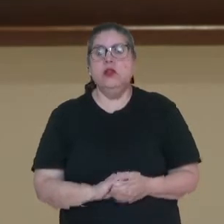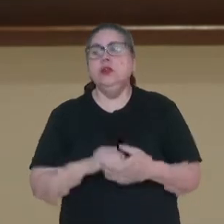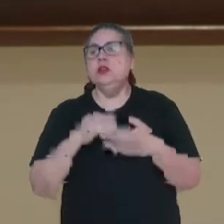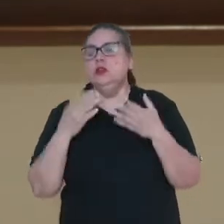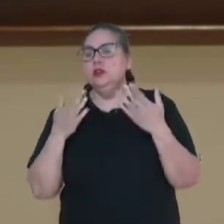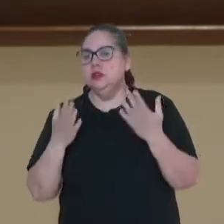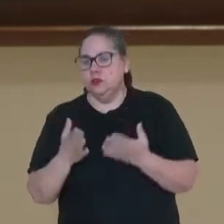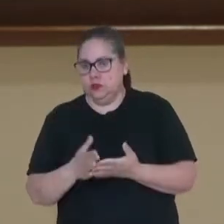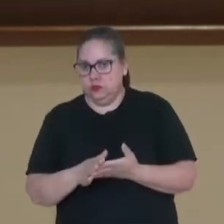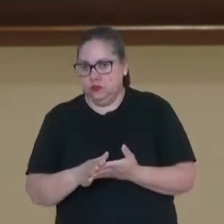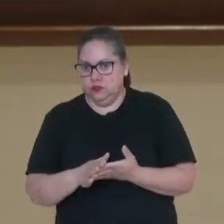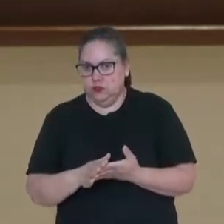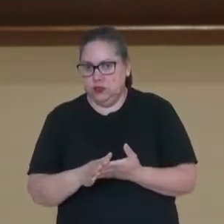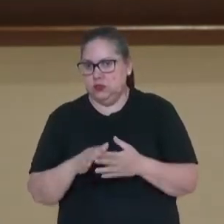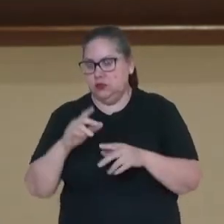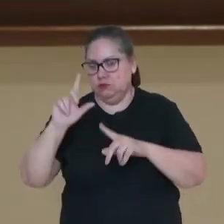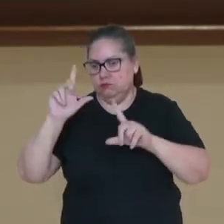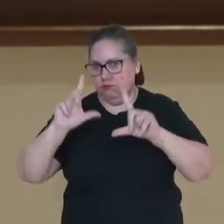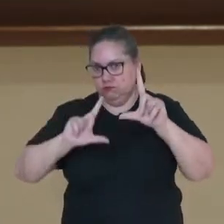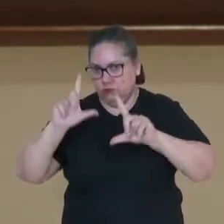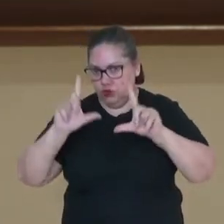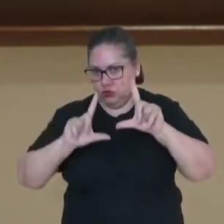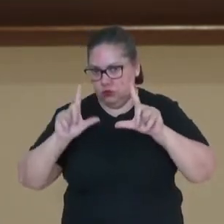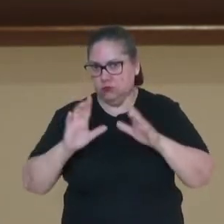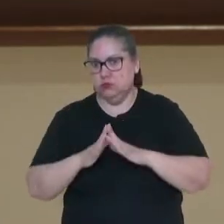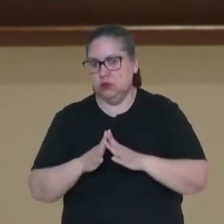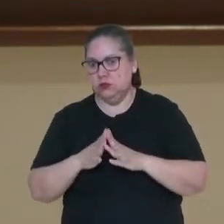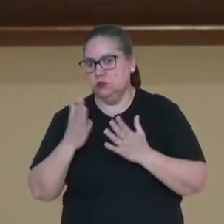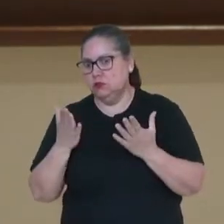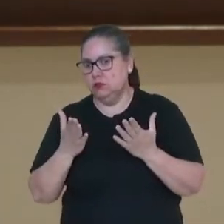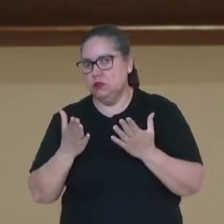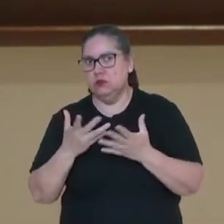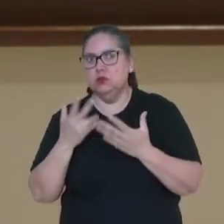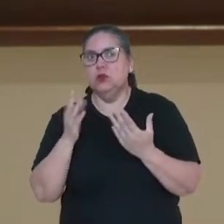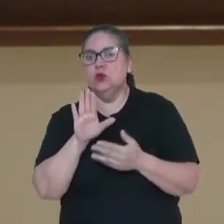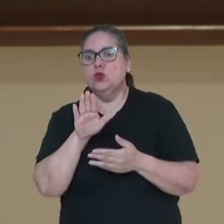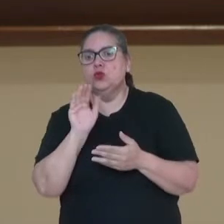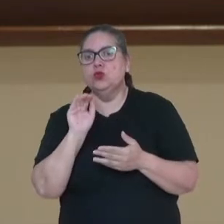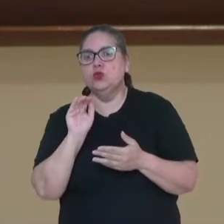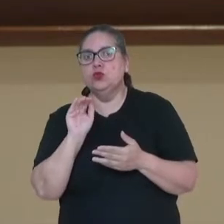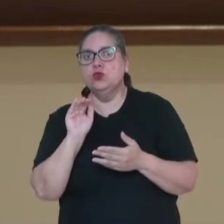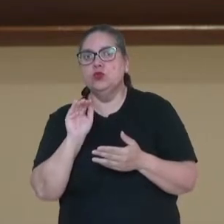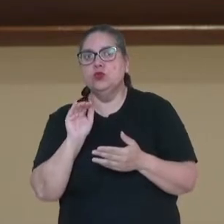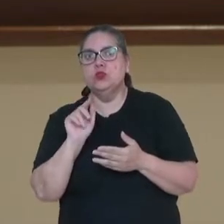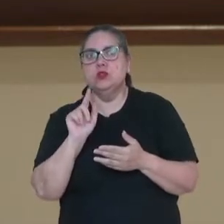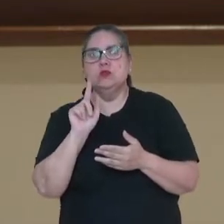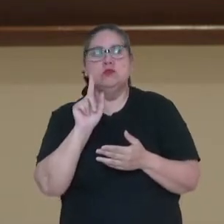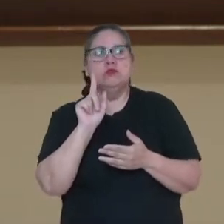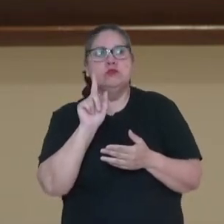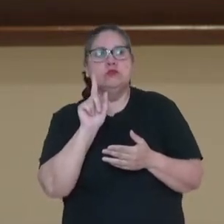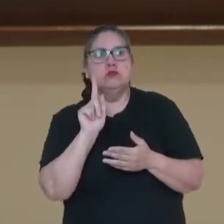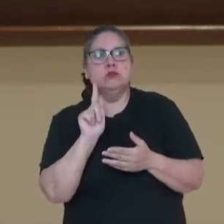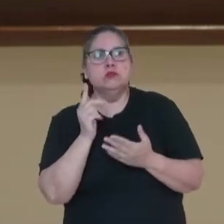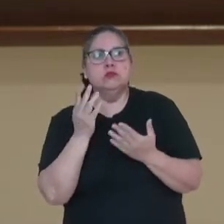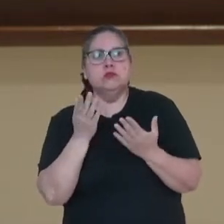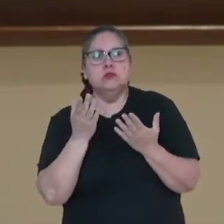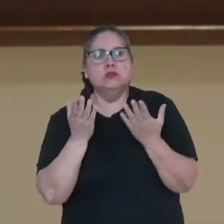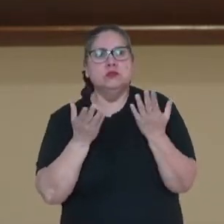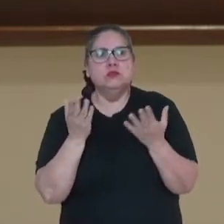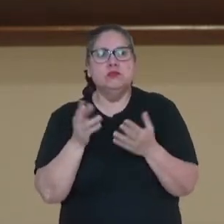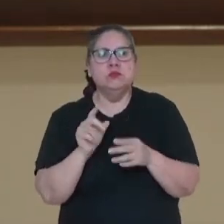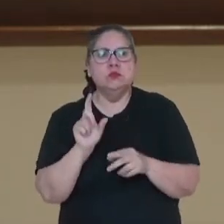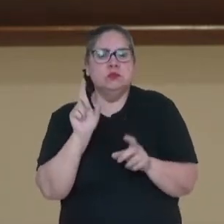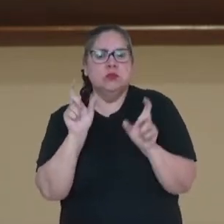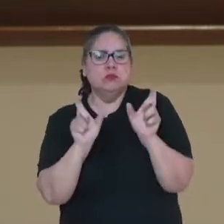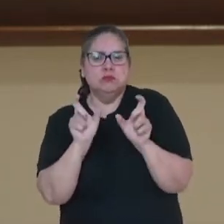Então, pessoal, esse vídeo aí trata-se de um evento chamado Gimnastrada. É bem assim que fala, ele tem